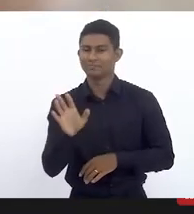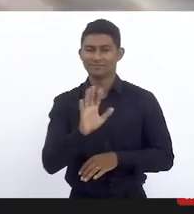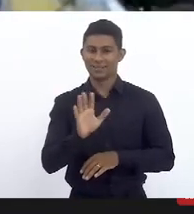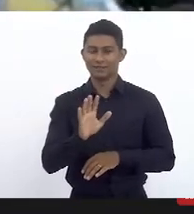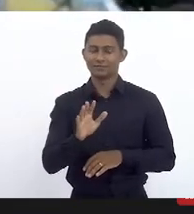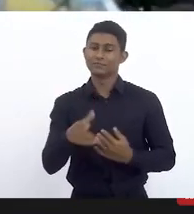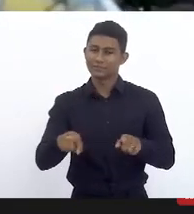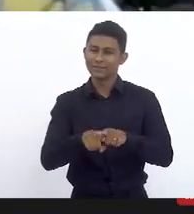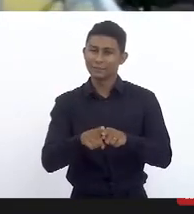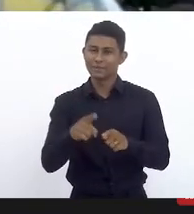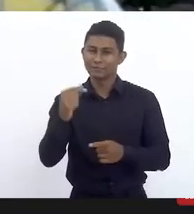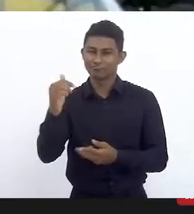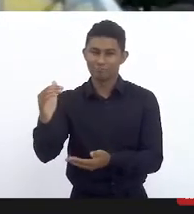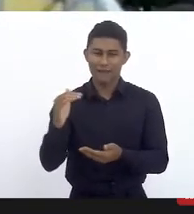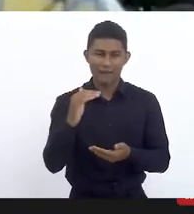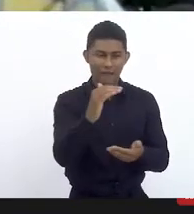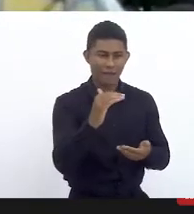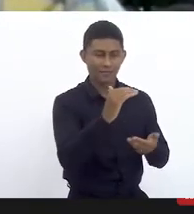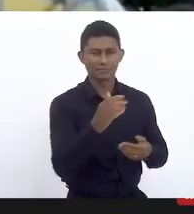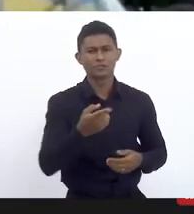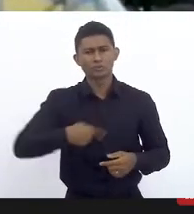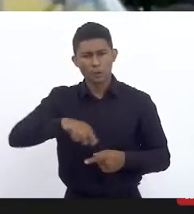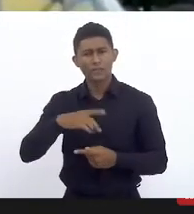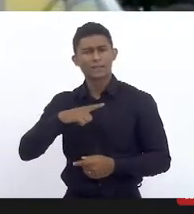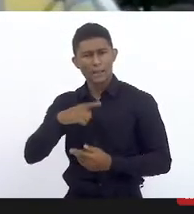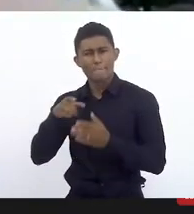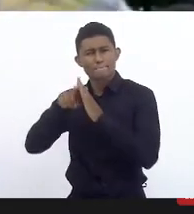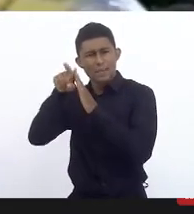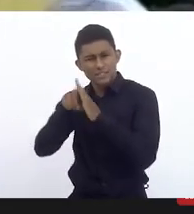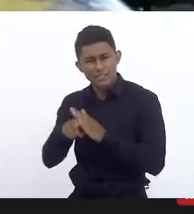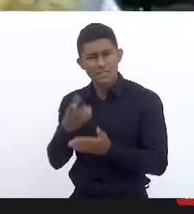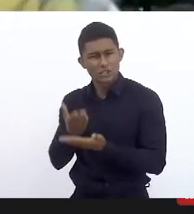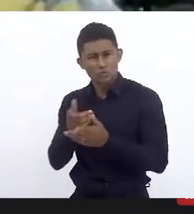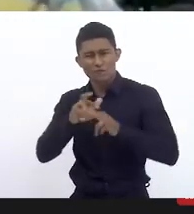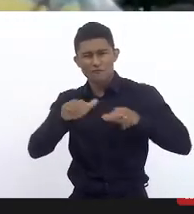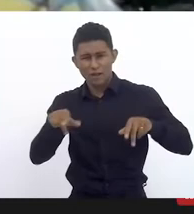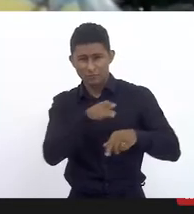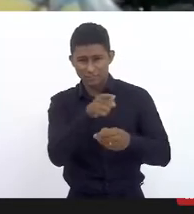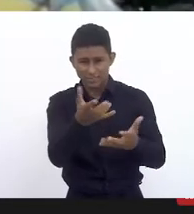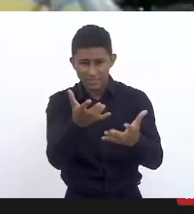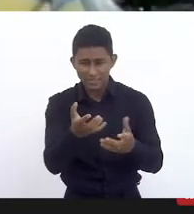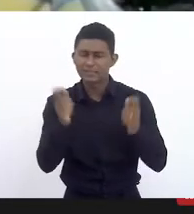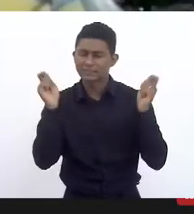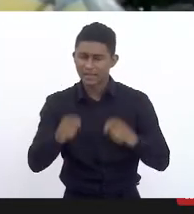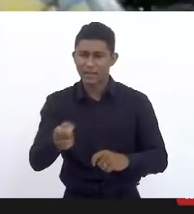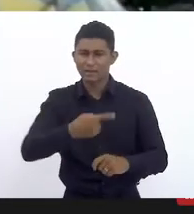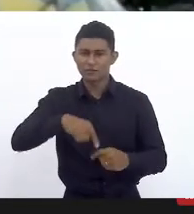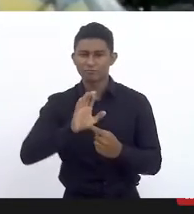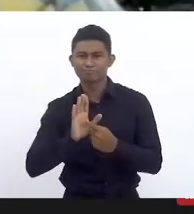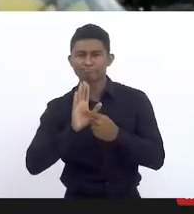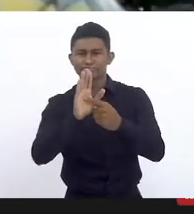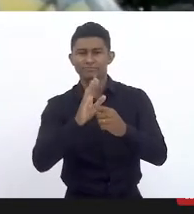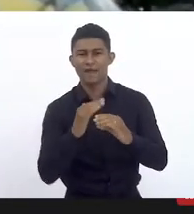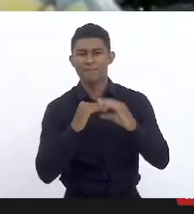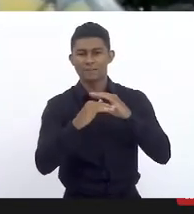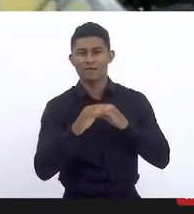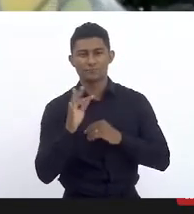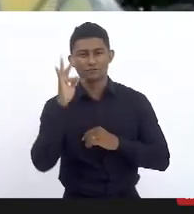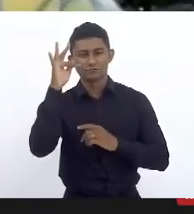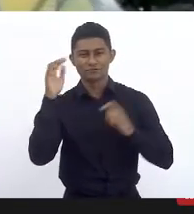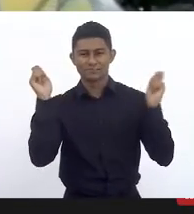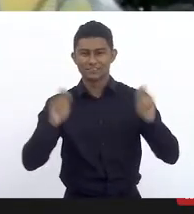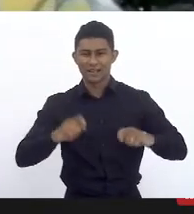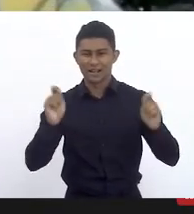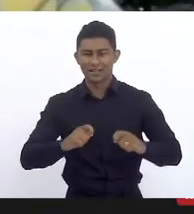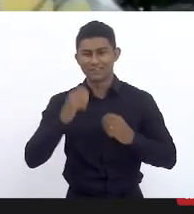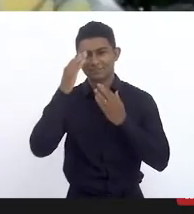Nós temos vários estudos a respeito disso. Se vocês desejarem, podemos compartilhar com vocês um pouco mais a respeito no futuro.